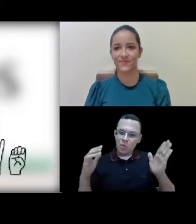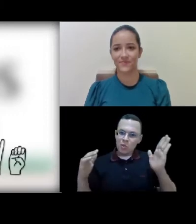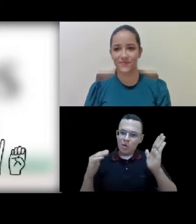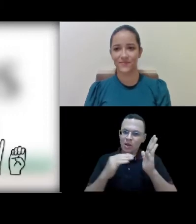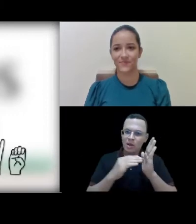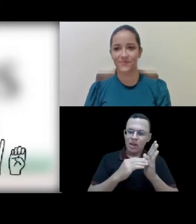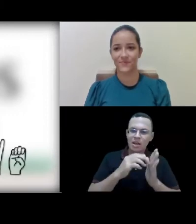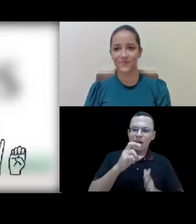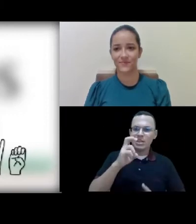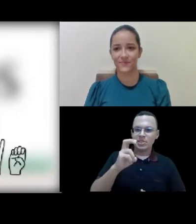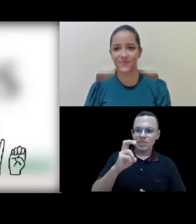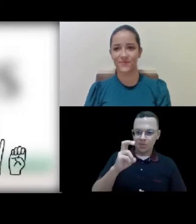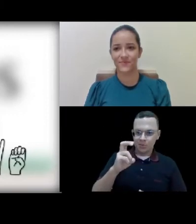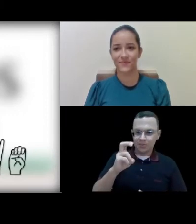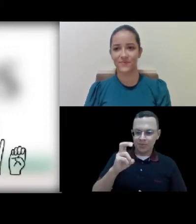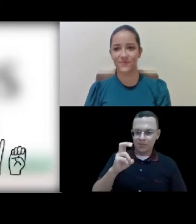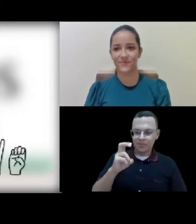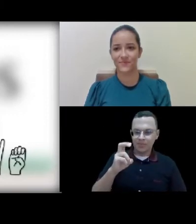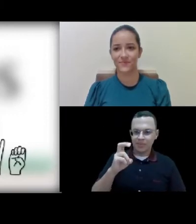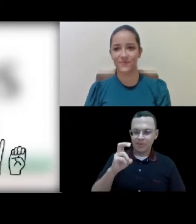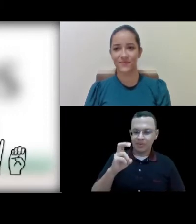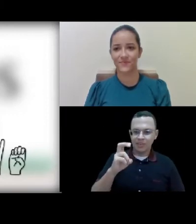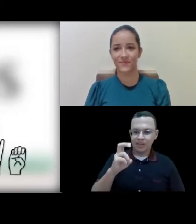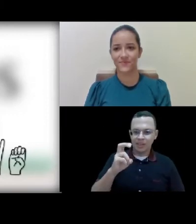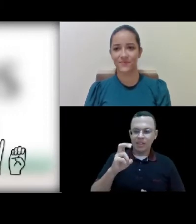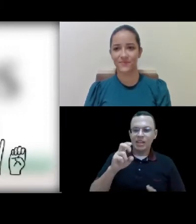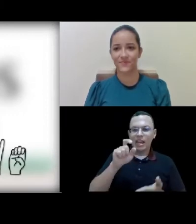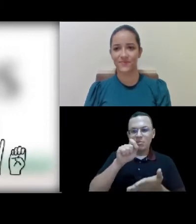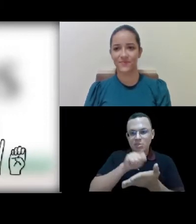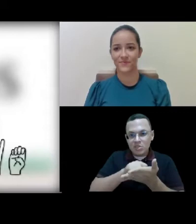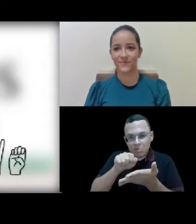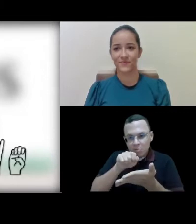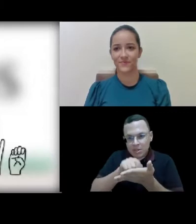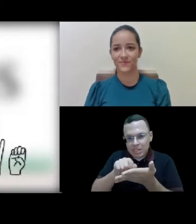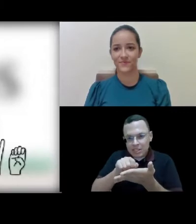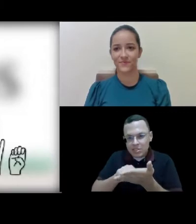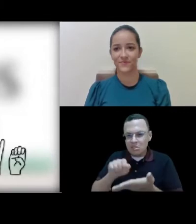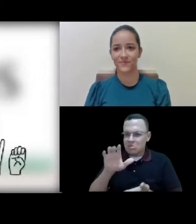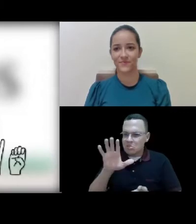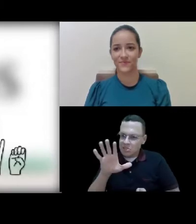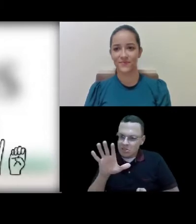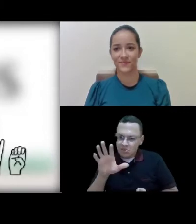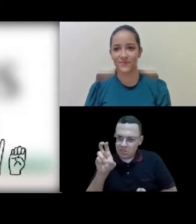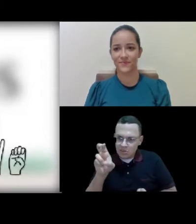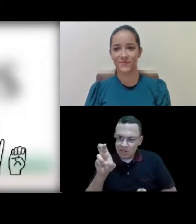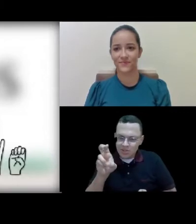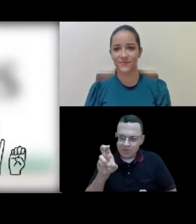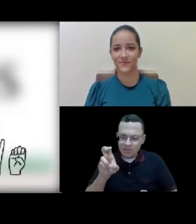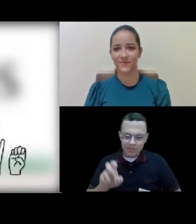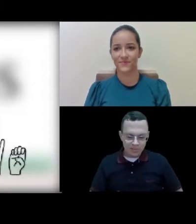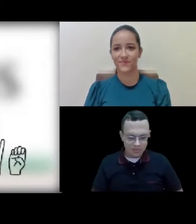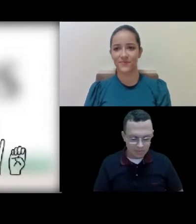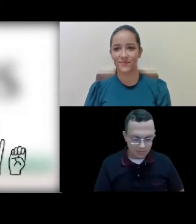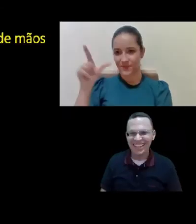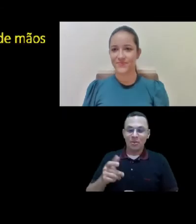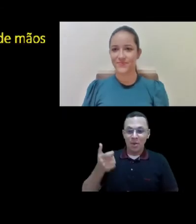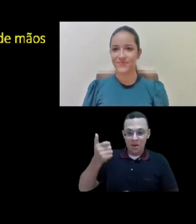de 1 a 5. Aí vocês vão prestar atenção. Então, só são 5